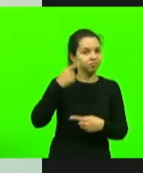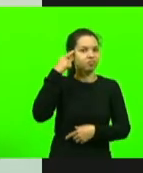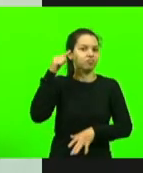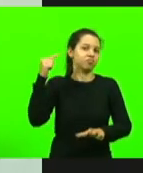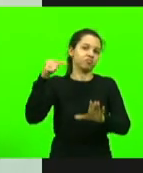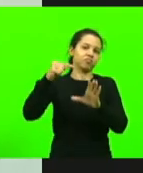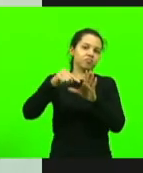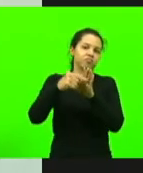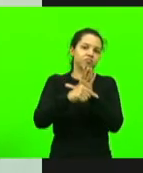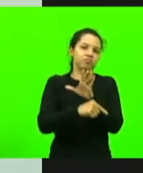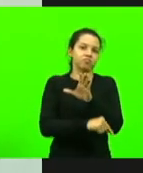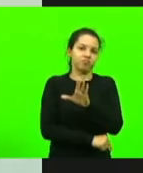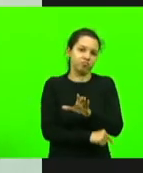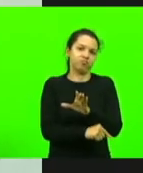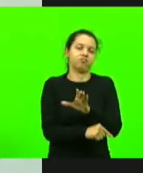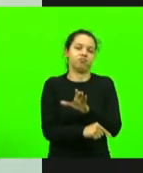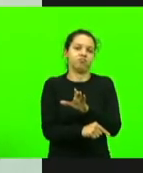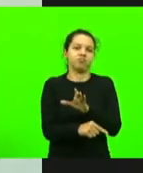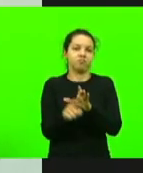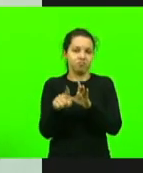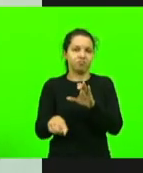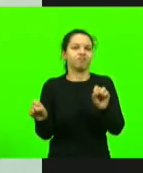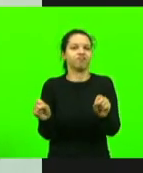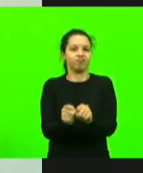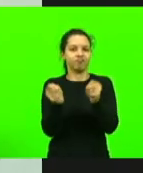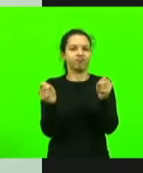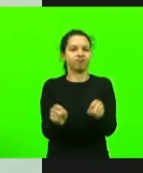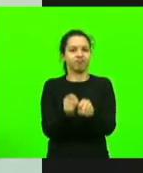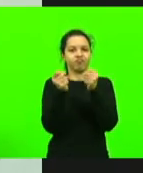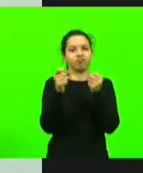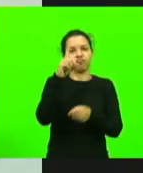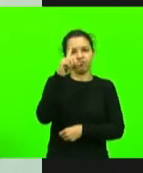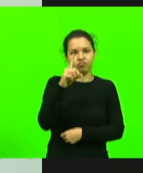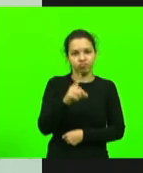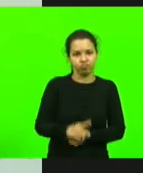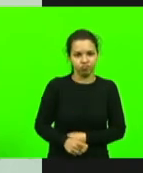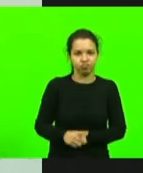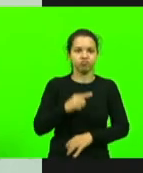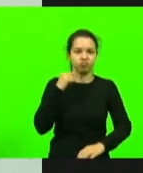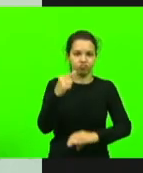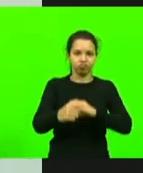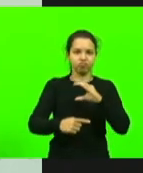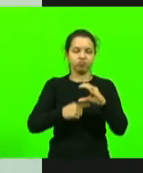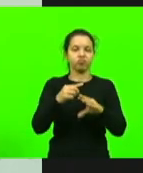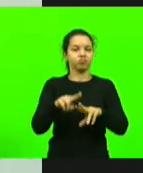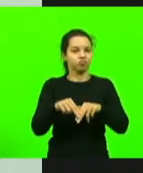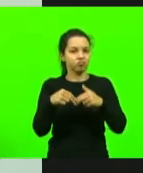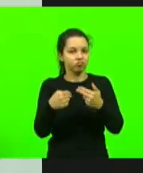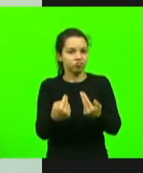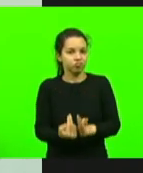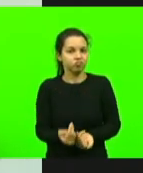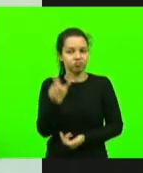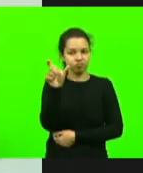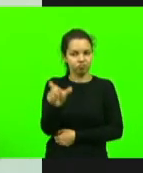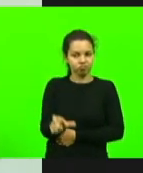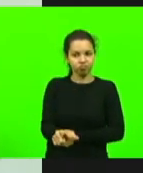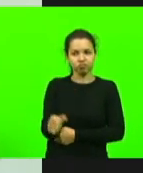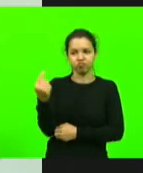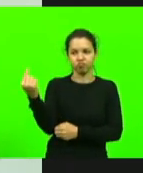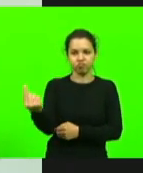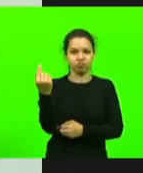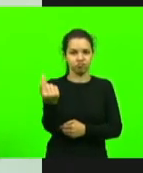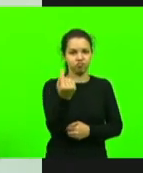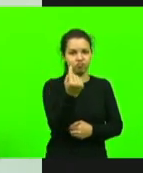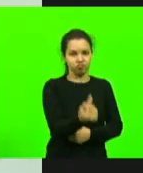que permite a destruição da do direito Universal Portanto o indivíduo é visto como indivíduo